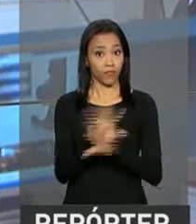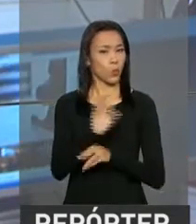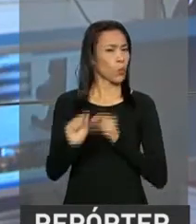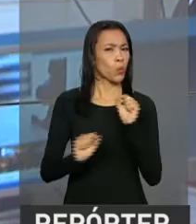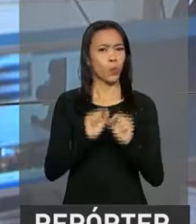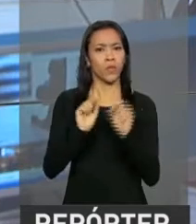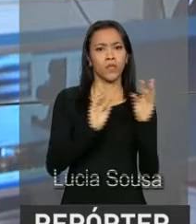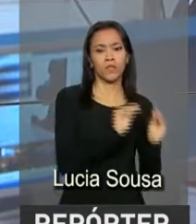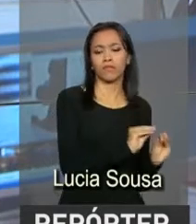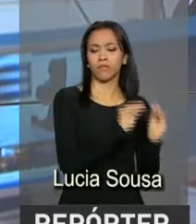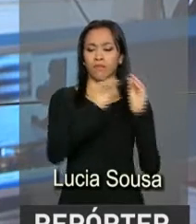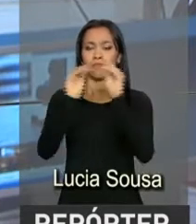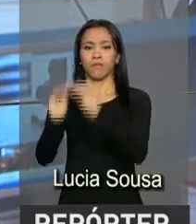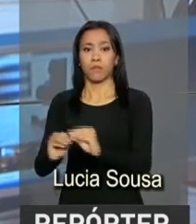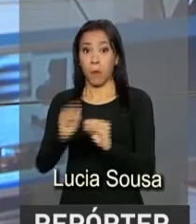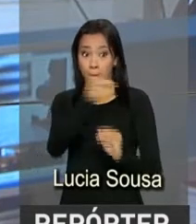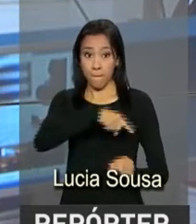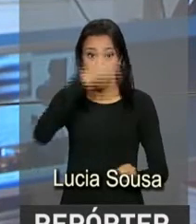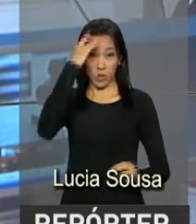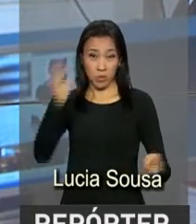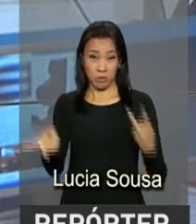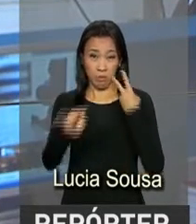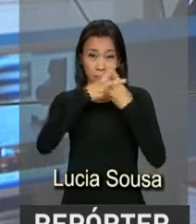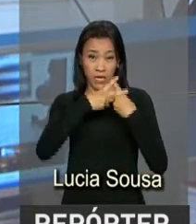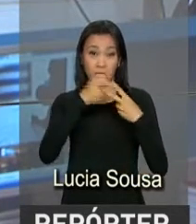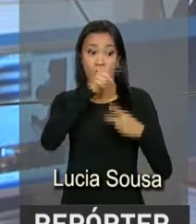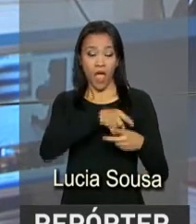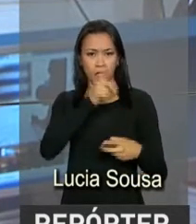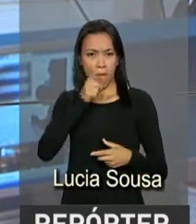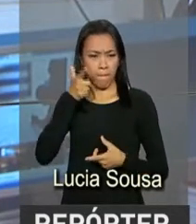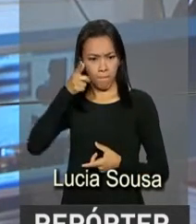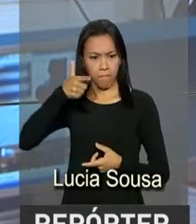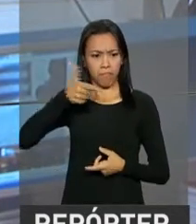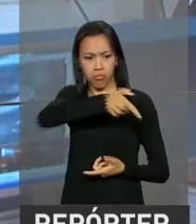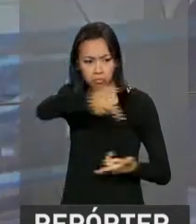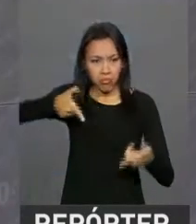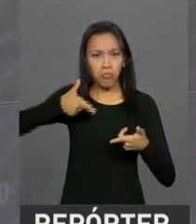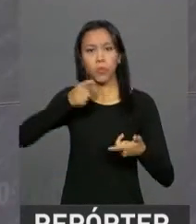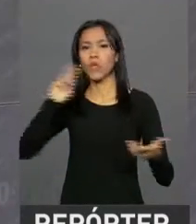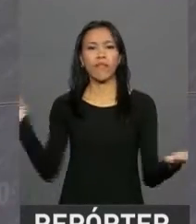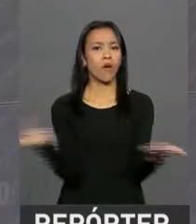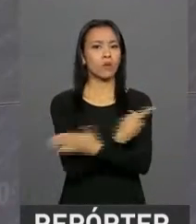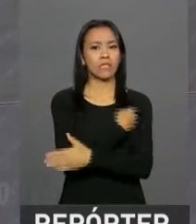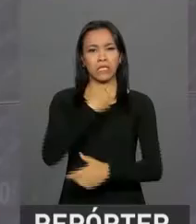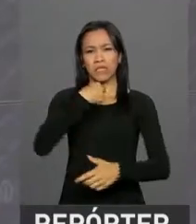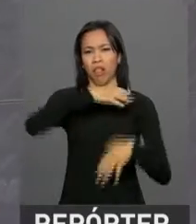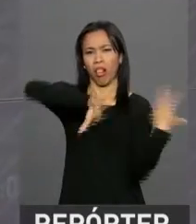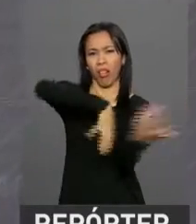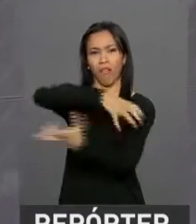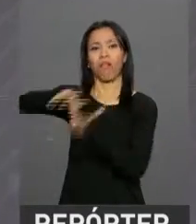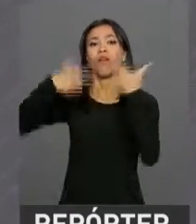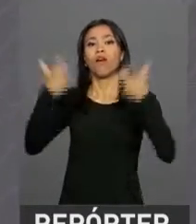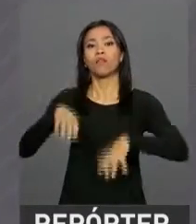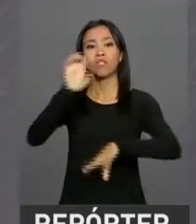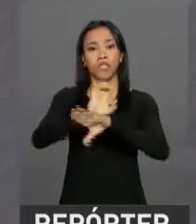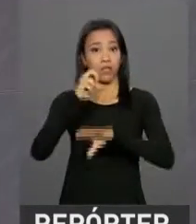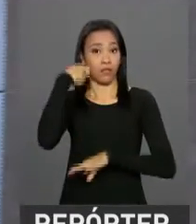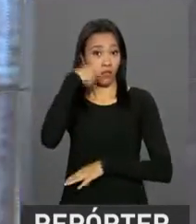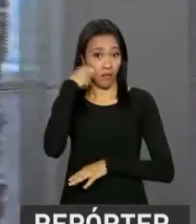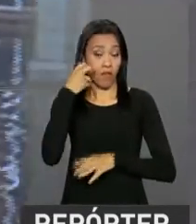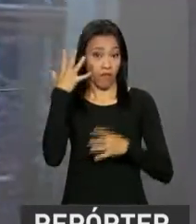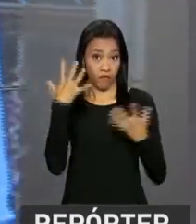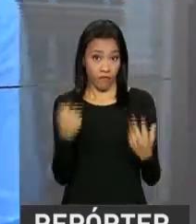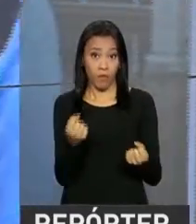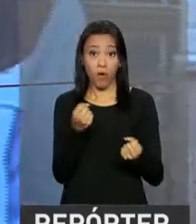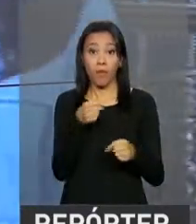dos presos identificados como mandantes dos ataques no rio grande do norte vamos ao vivo ministério da justiça conversar com paola